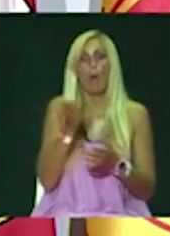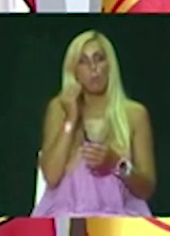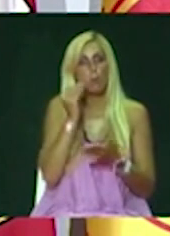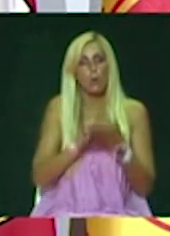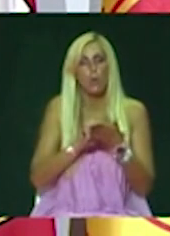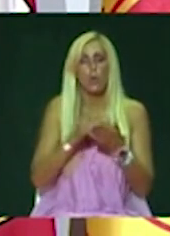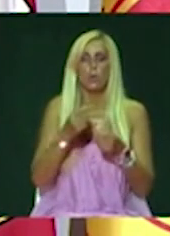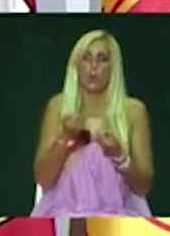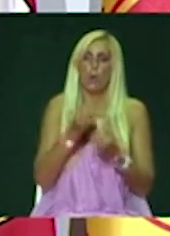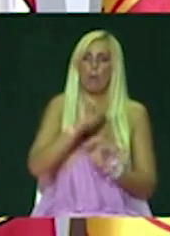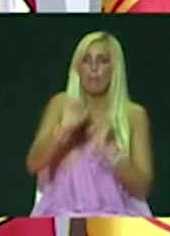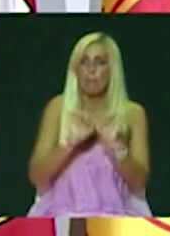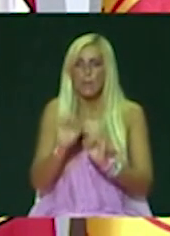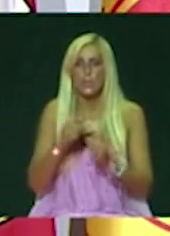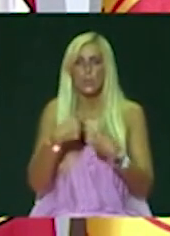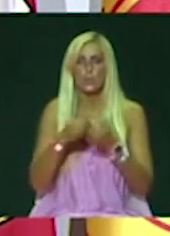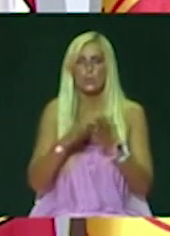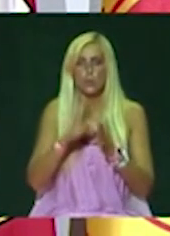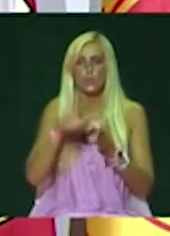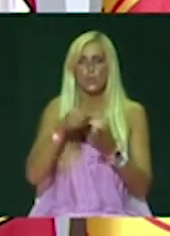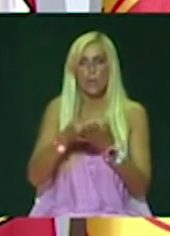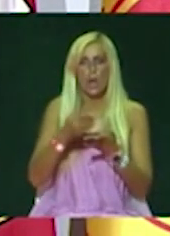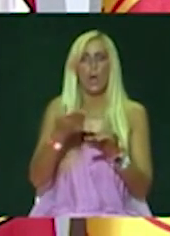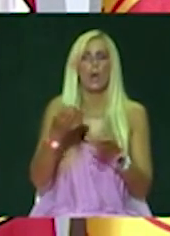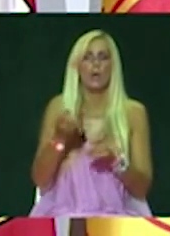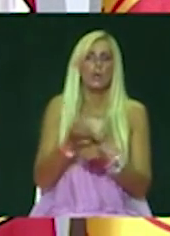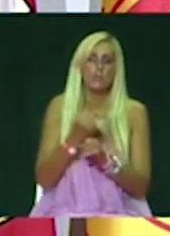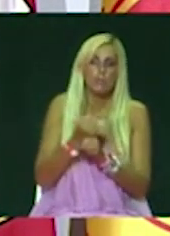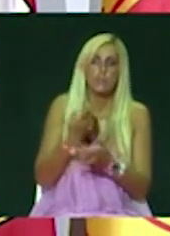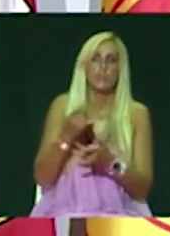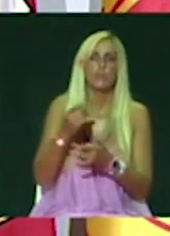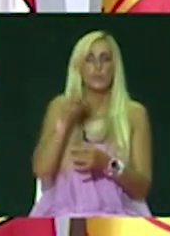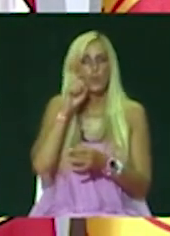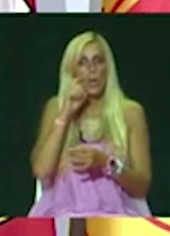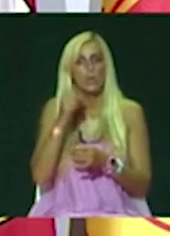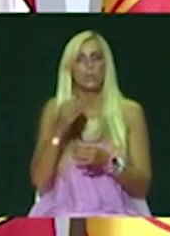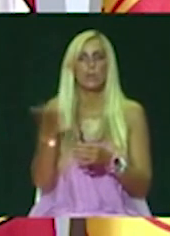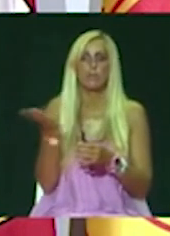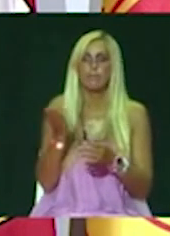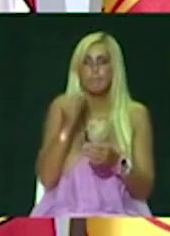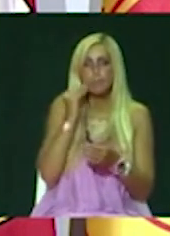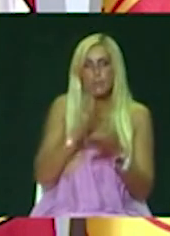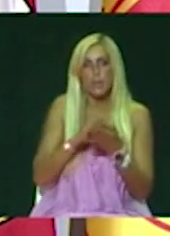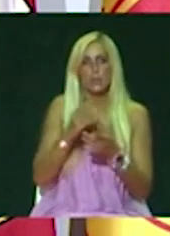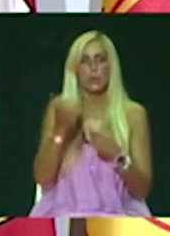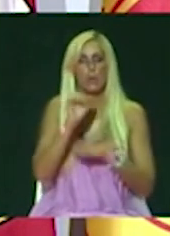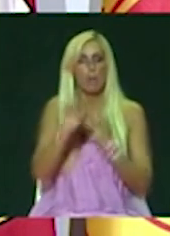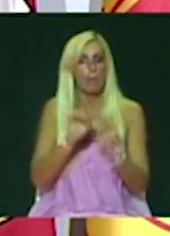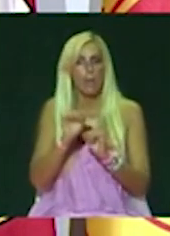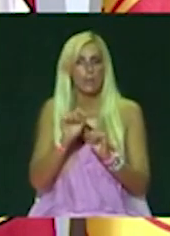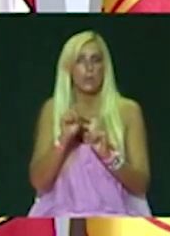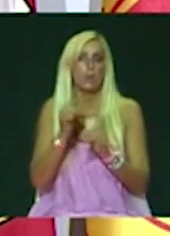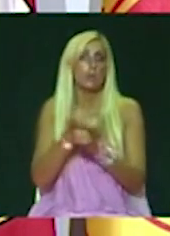limpeza, todos os dias prestam serviços de segurança, de catering ou de limpeza. E as pessoas para elas trabalham, não trabalham